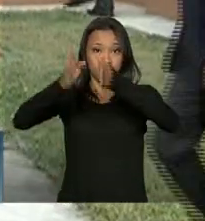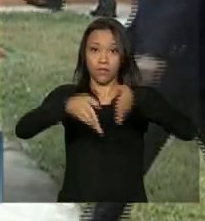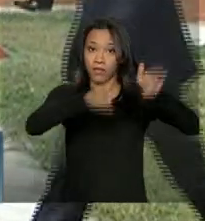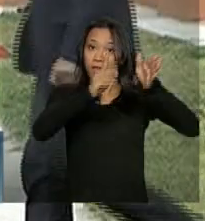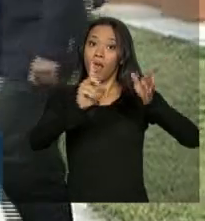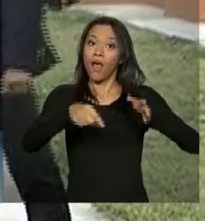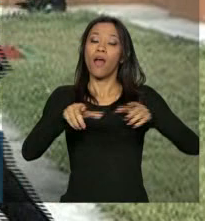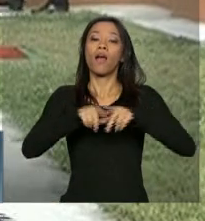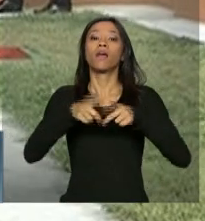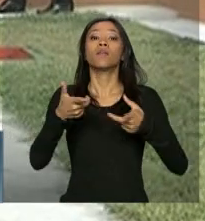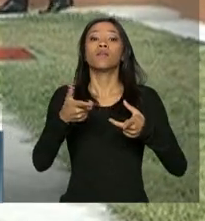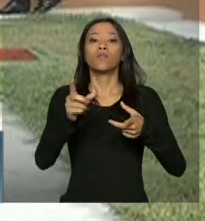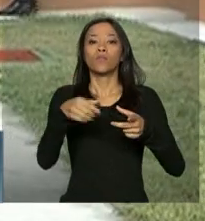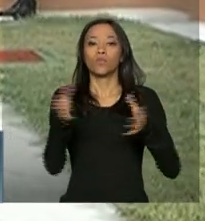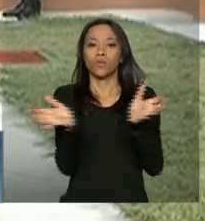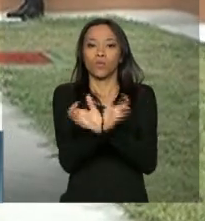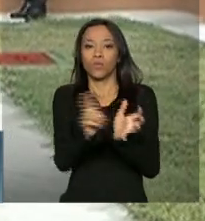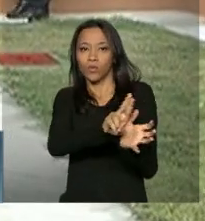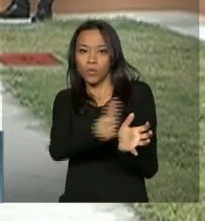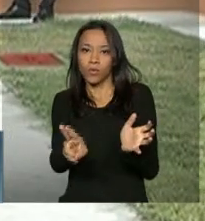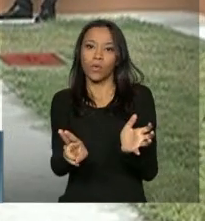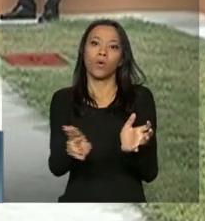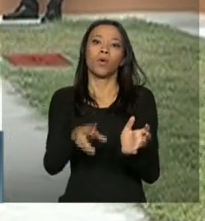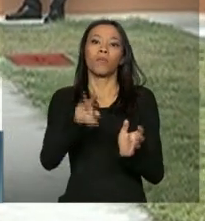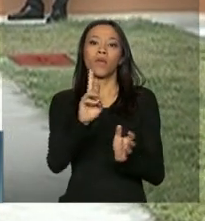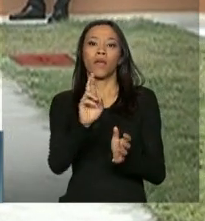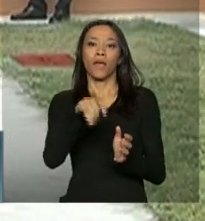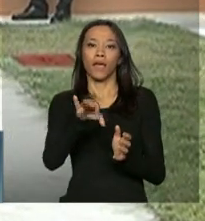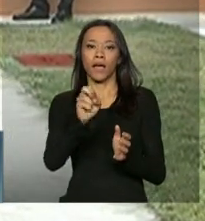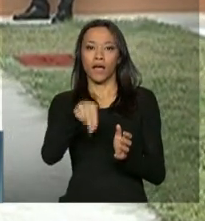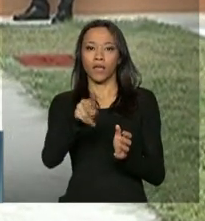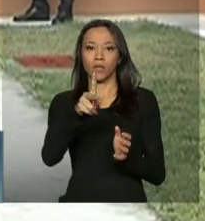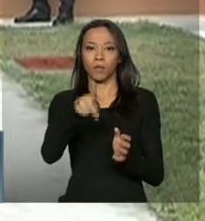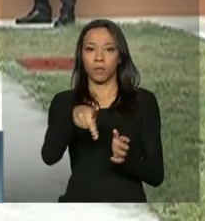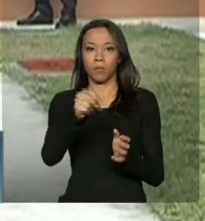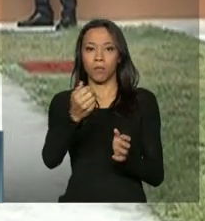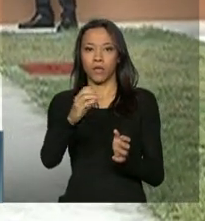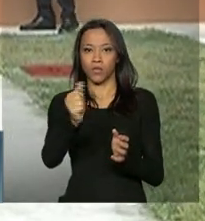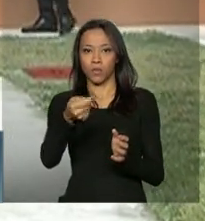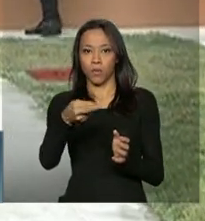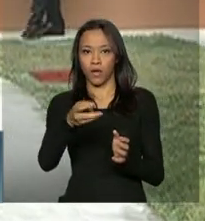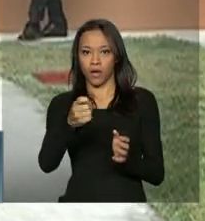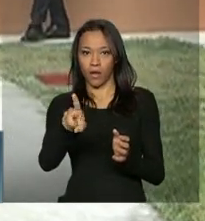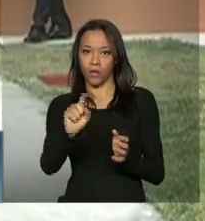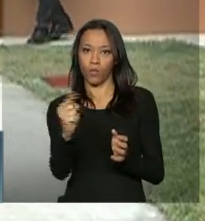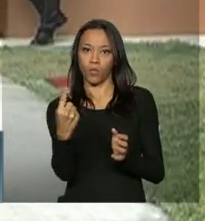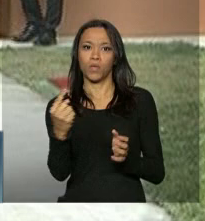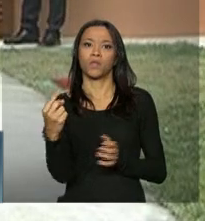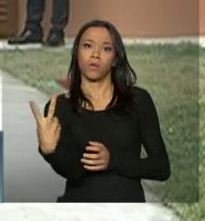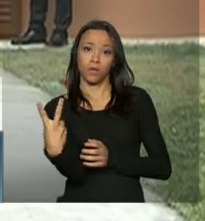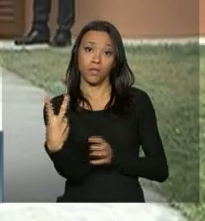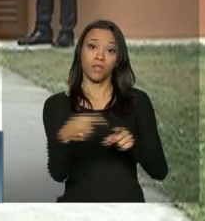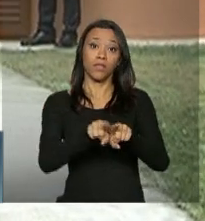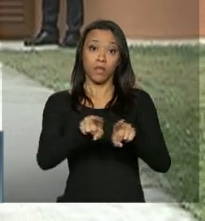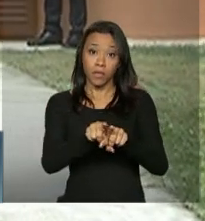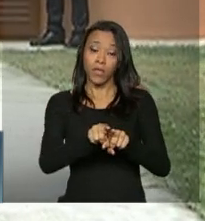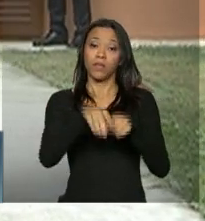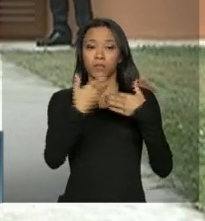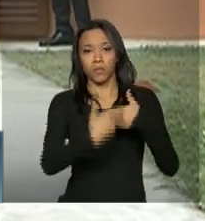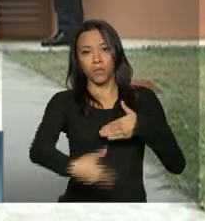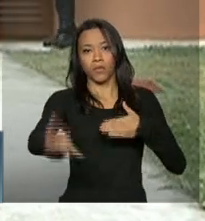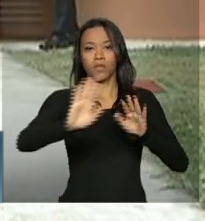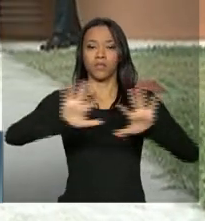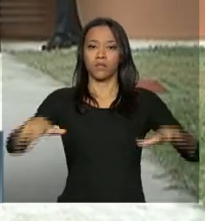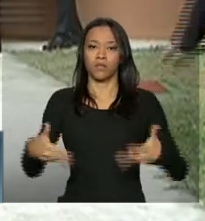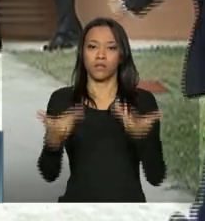residenciais nos condomínios Recanto do Passaré 1 e do e também durante a entrega na